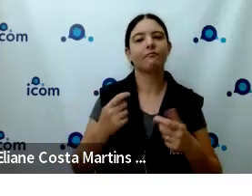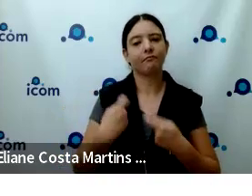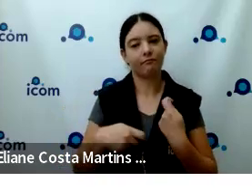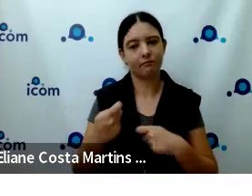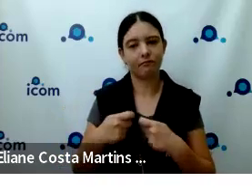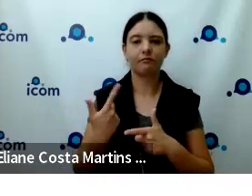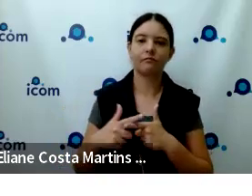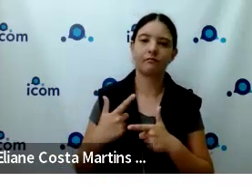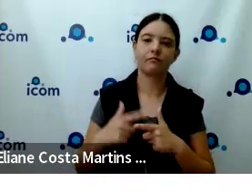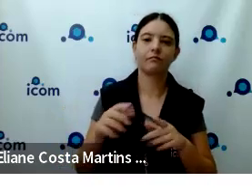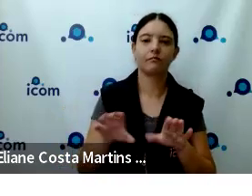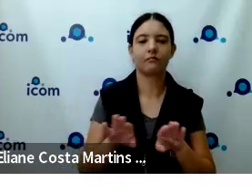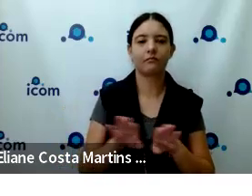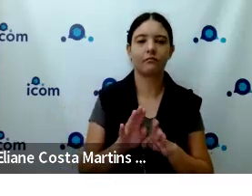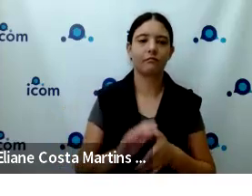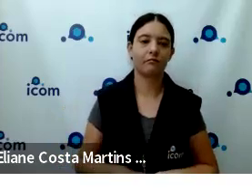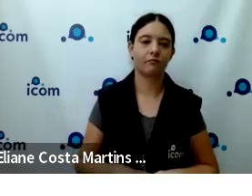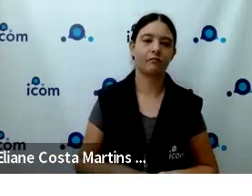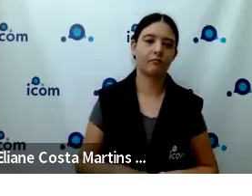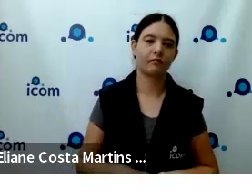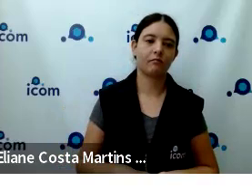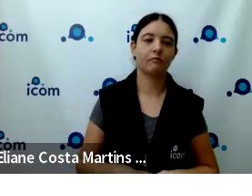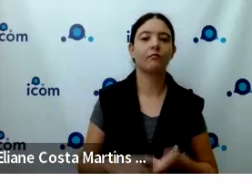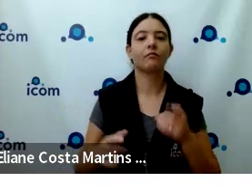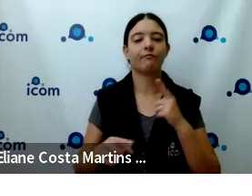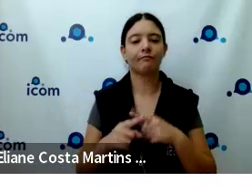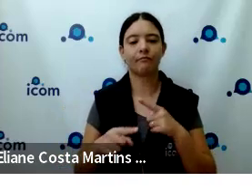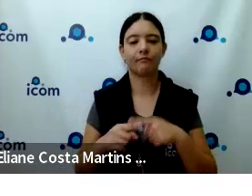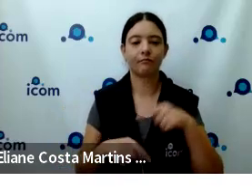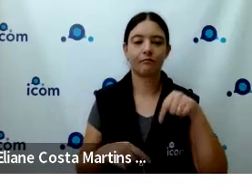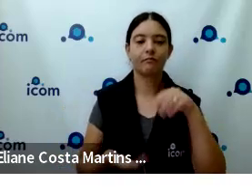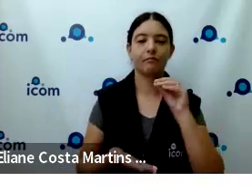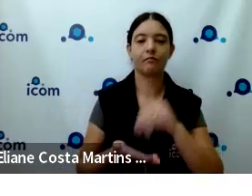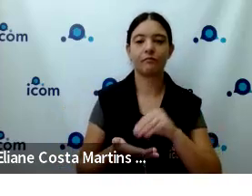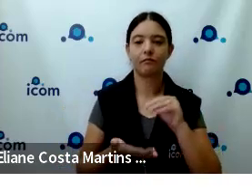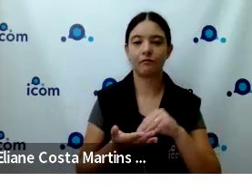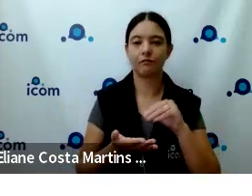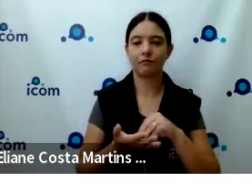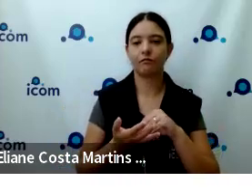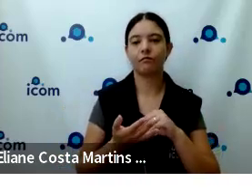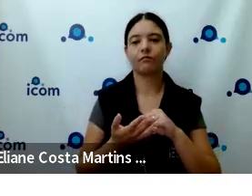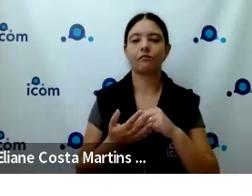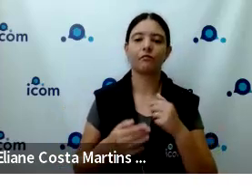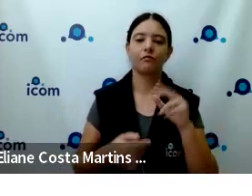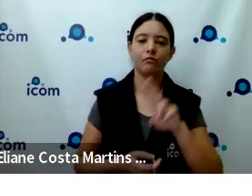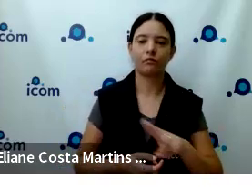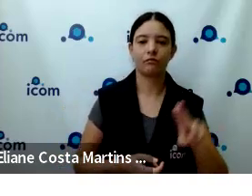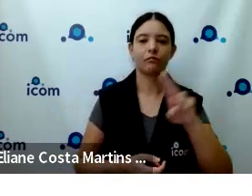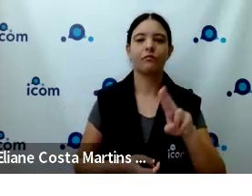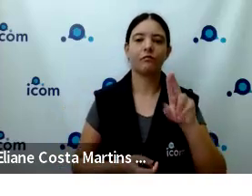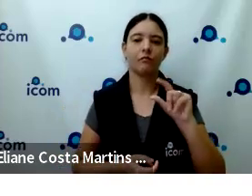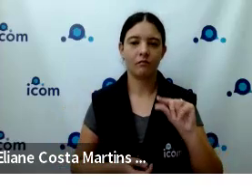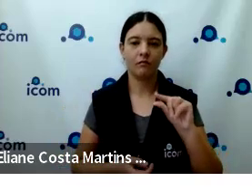Brasil é a inexistência de mecanismos de ou a pouca utilização de mecanismos